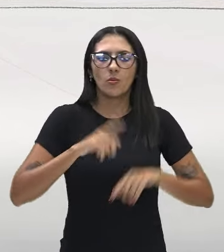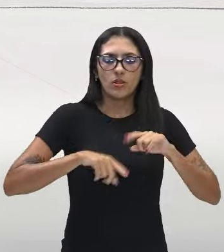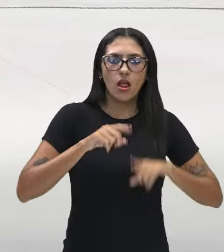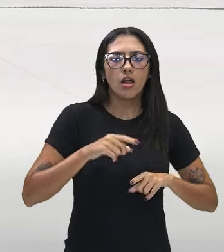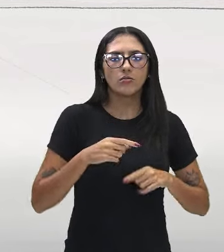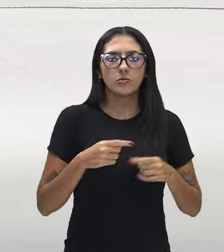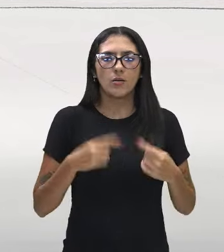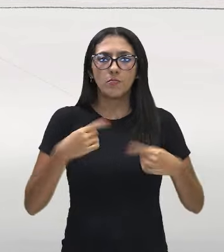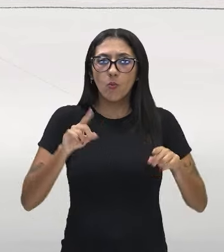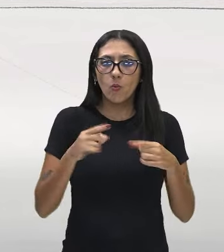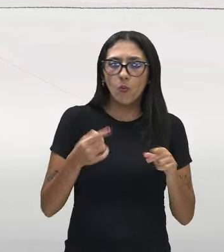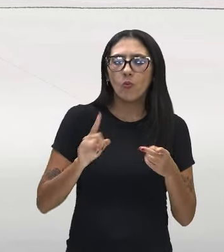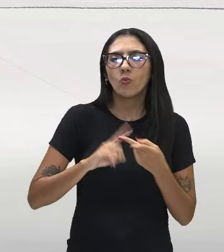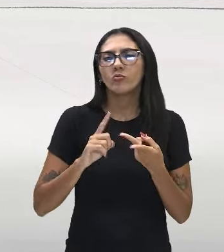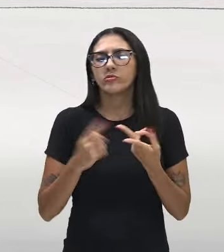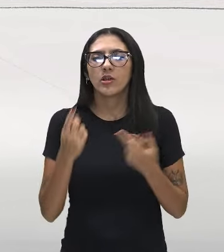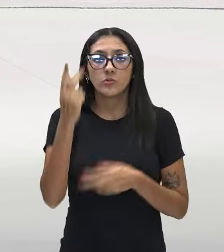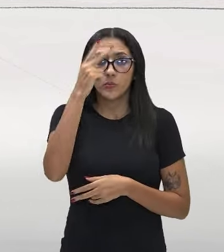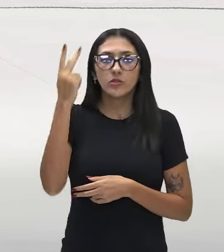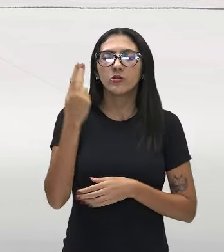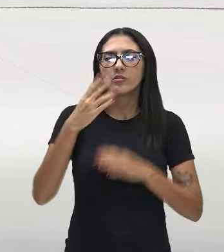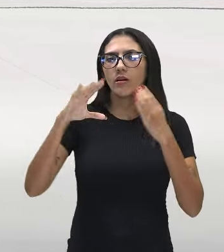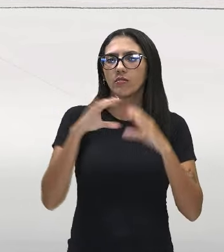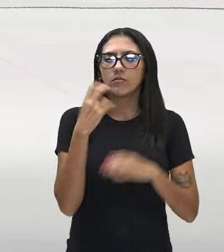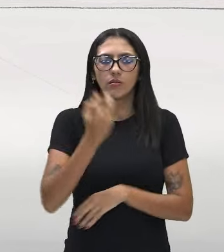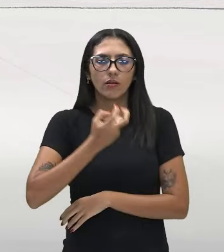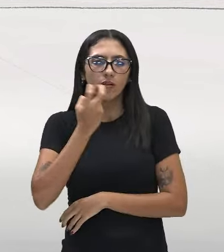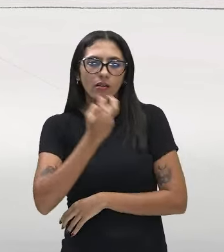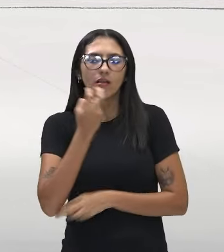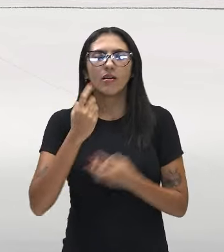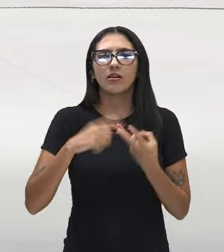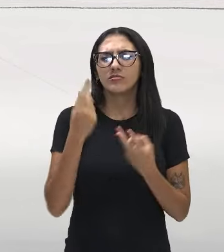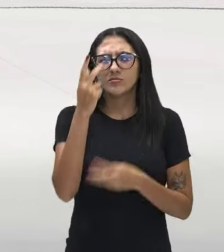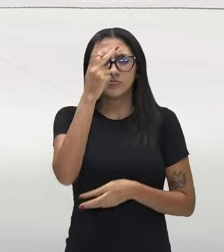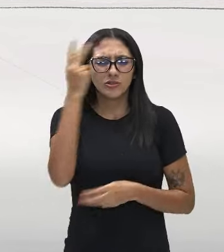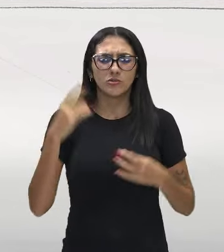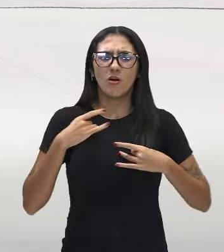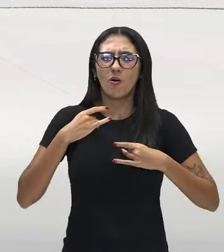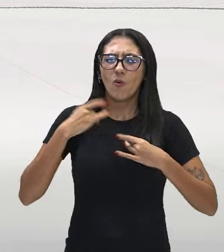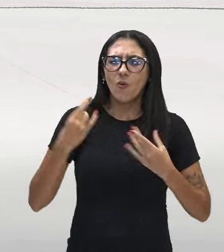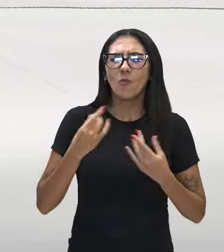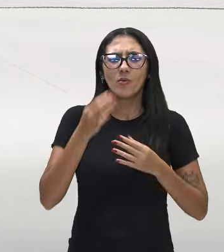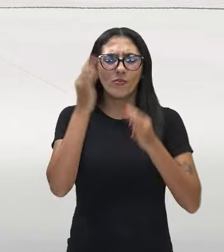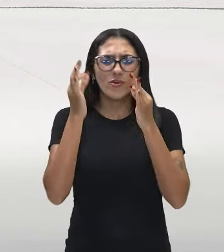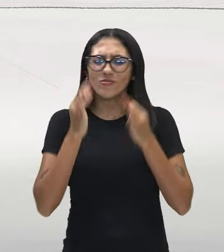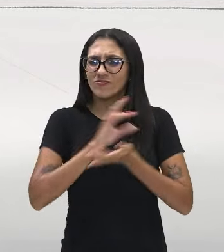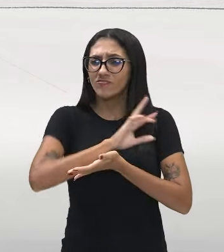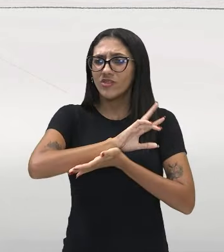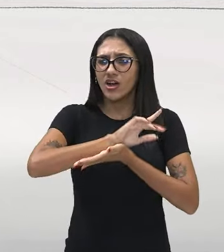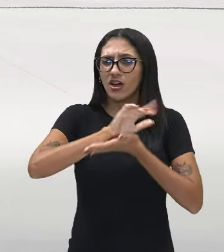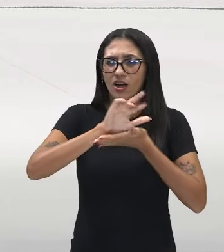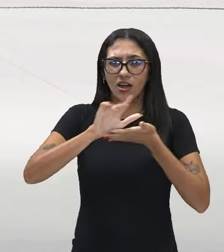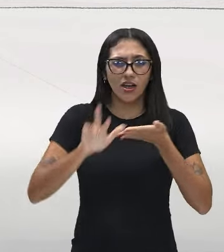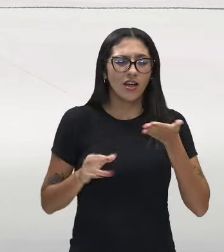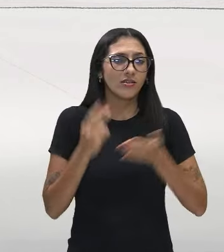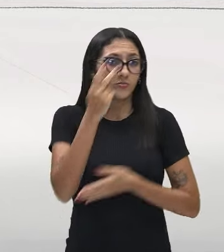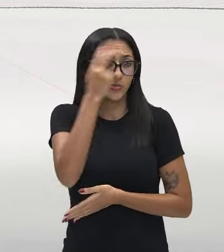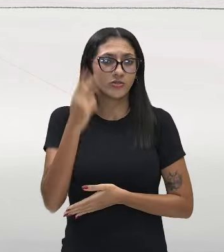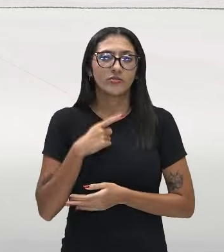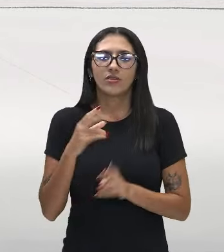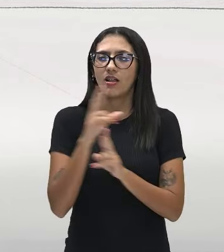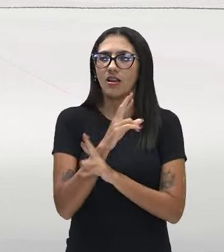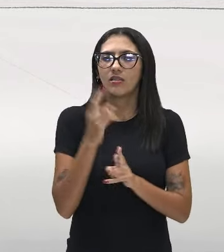os cantores que estão cantando, tem os figurinistas, tem os artistas. Gente, é tanta gente envolvida com cultura, né,